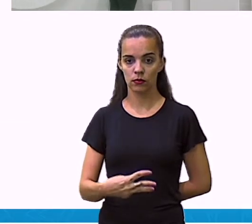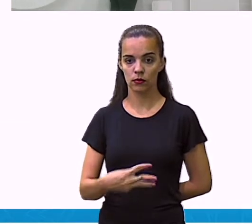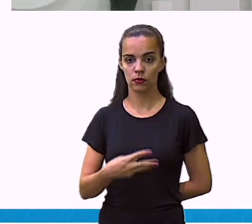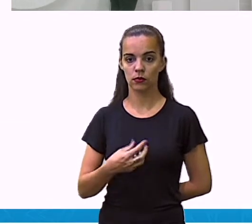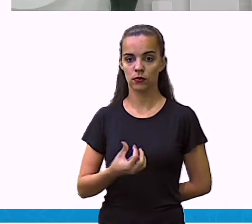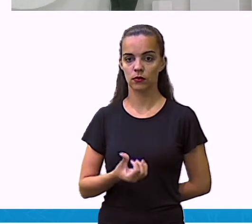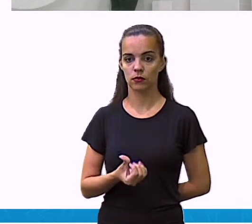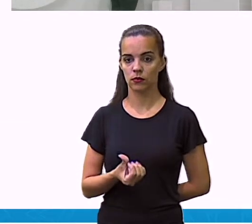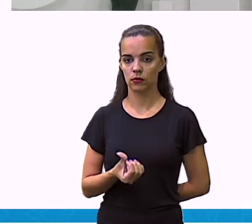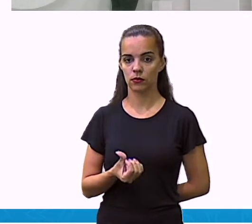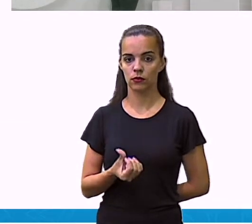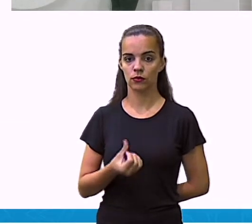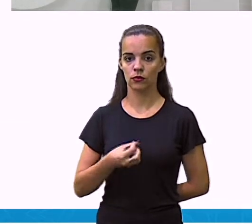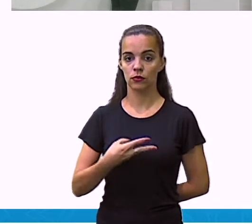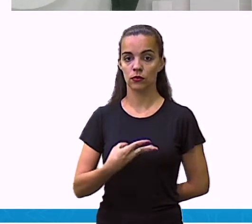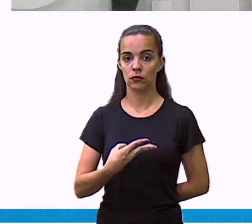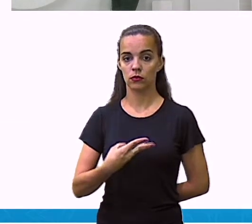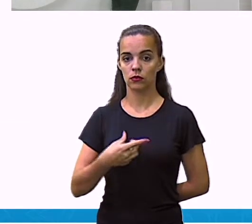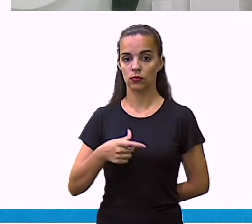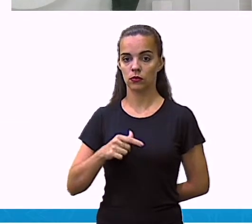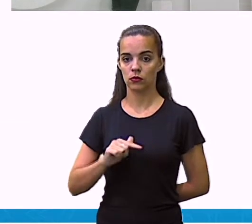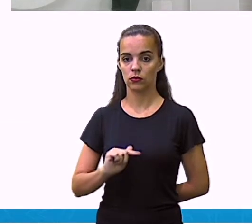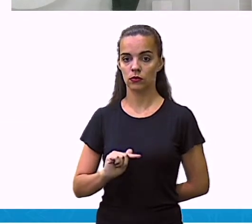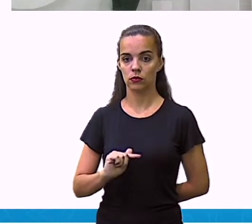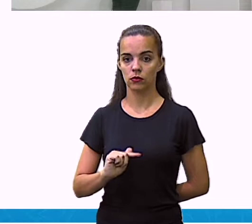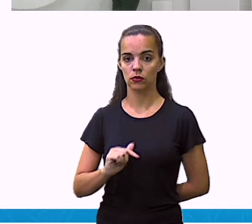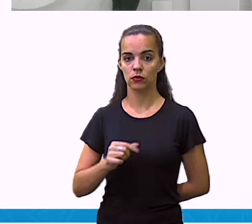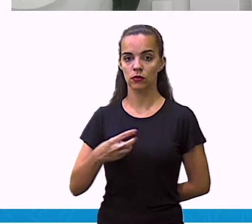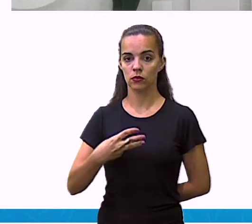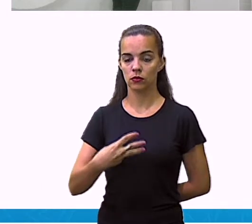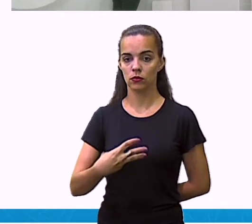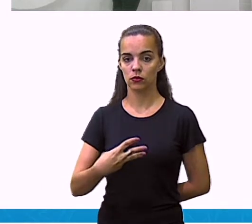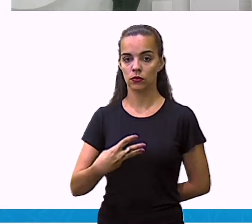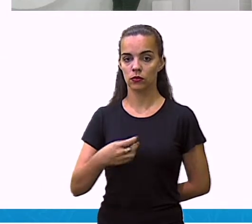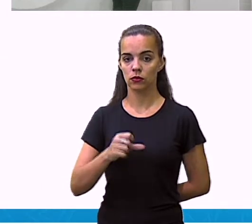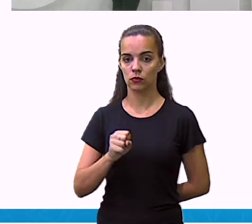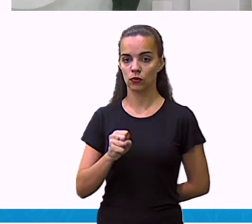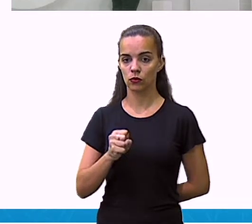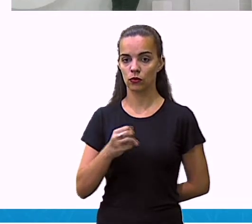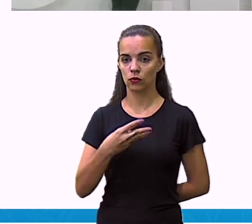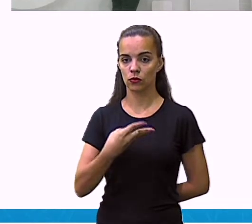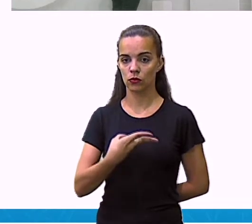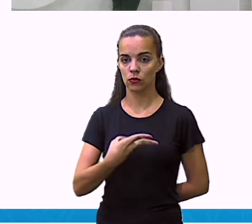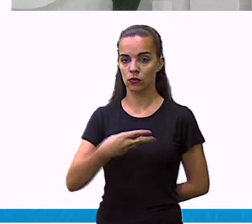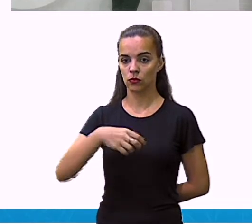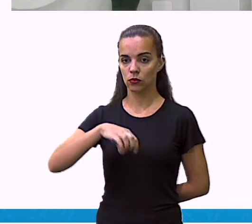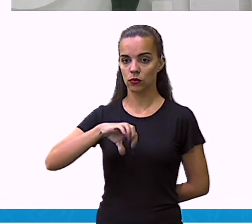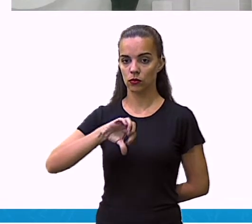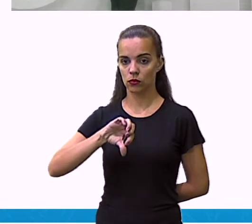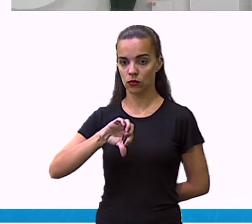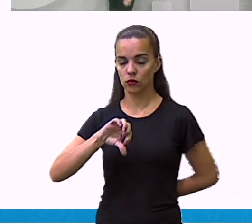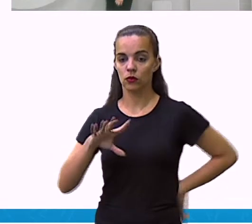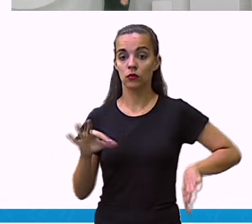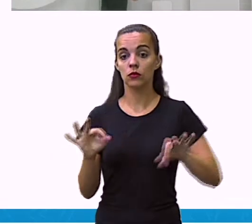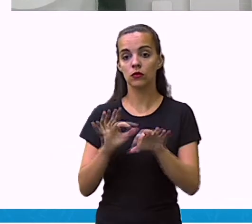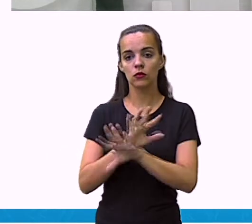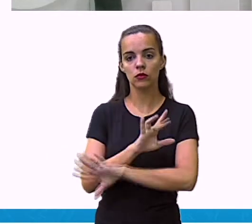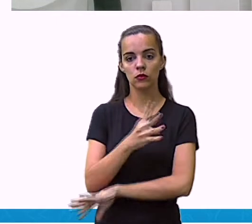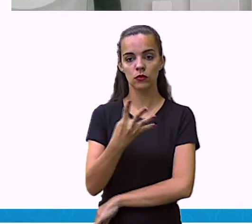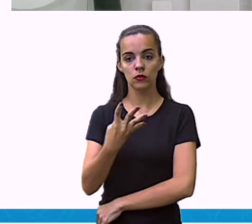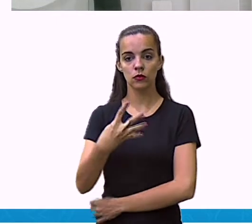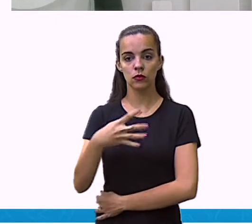36, 37, 38, 39, terminando com